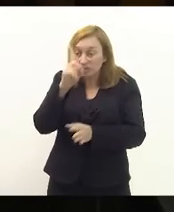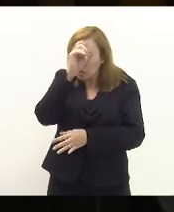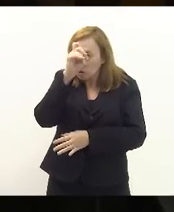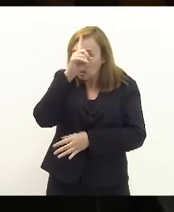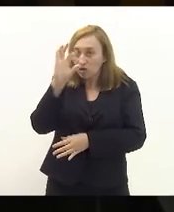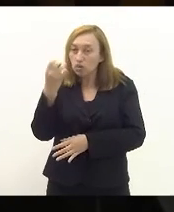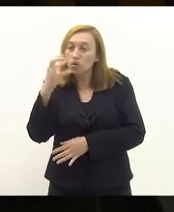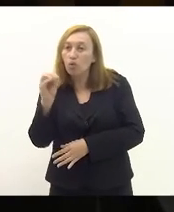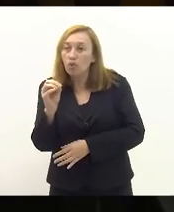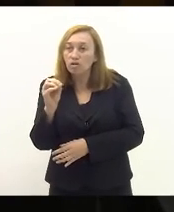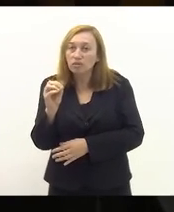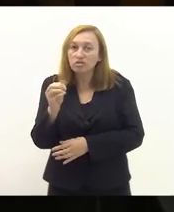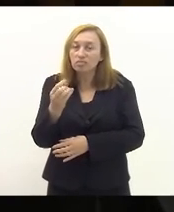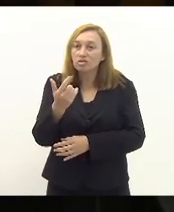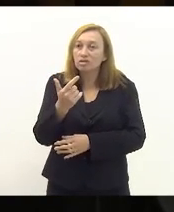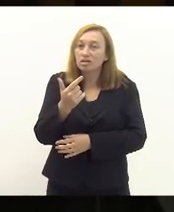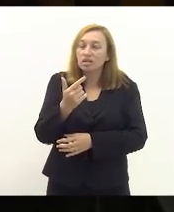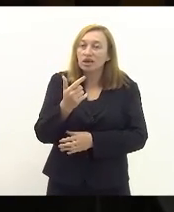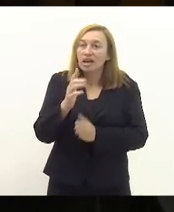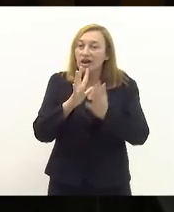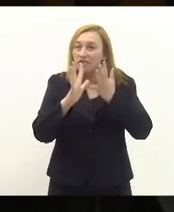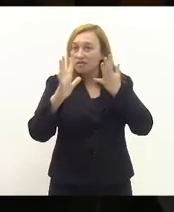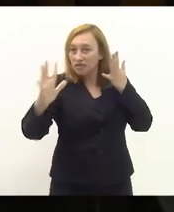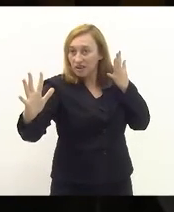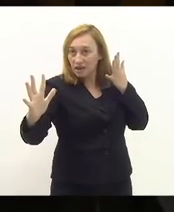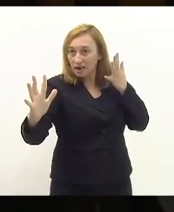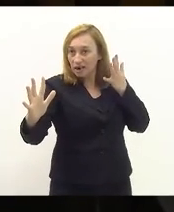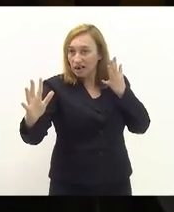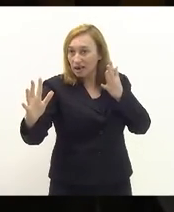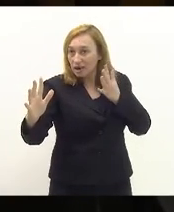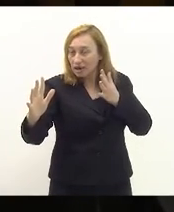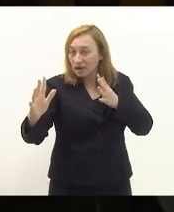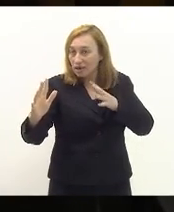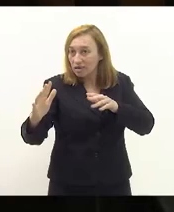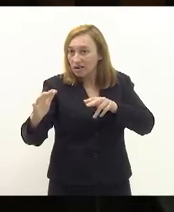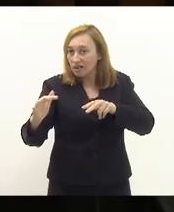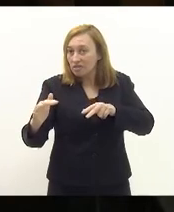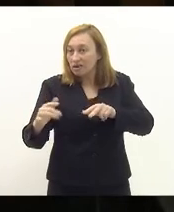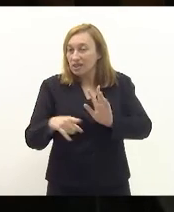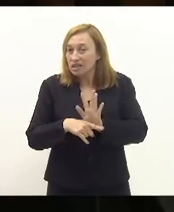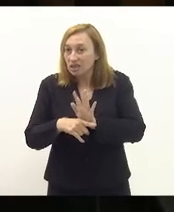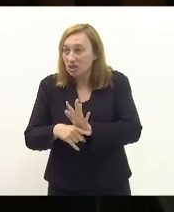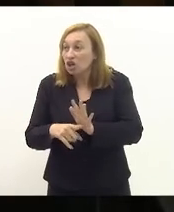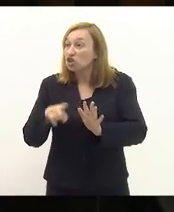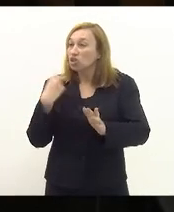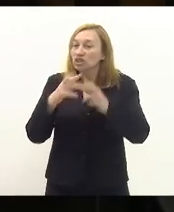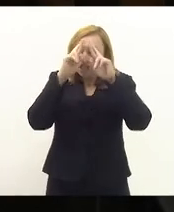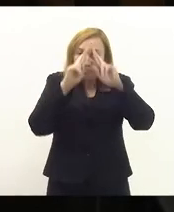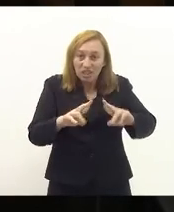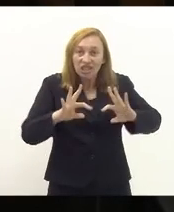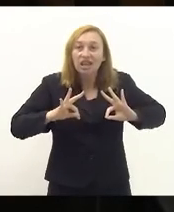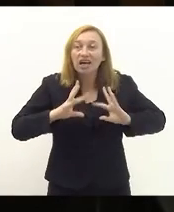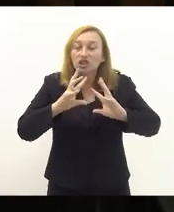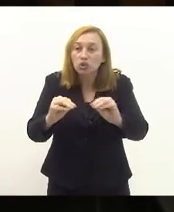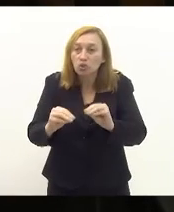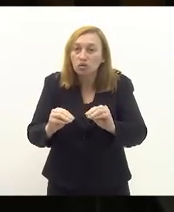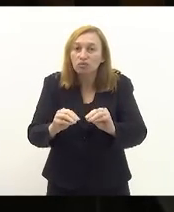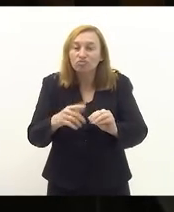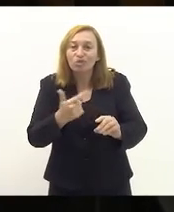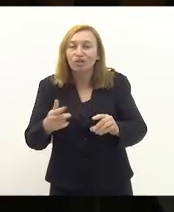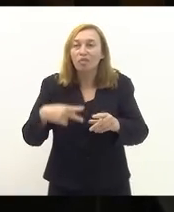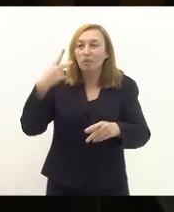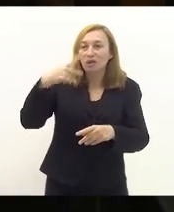olho não tem jeitinho é fila vai ser atendido porque eu não respeitamos a todos lá não tem